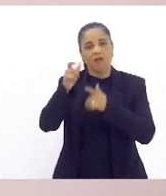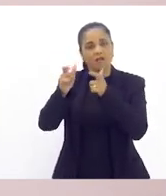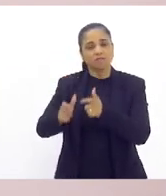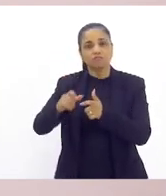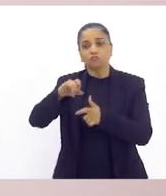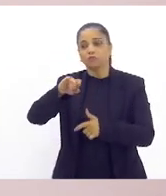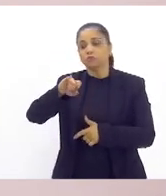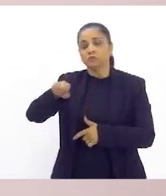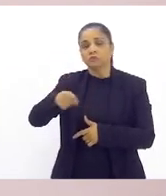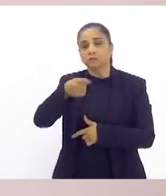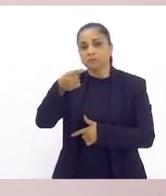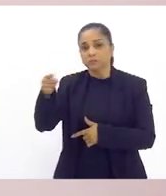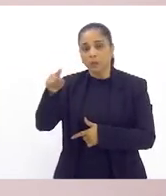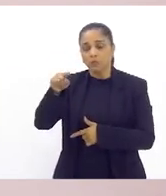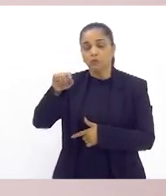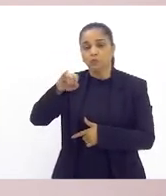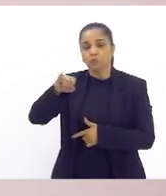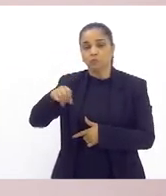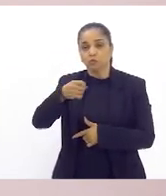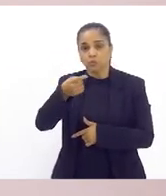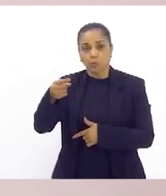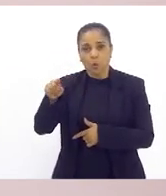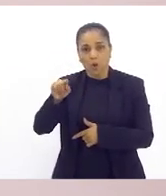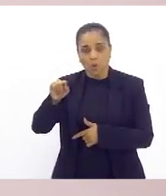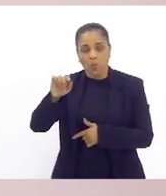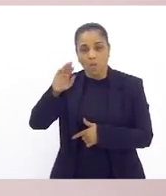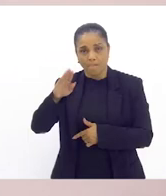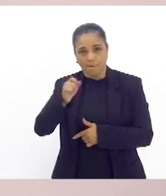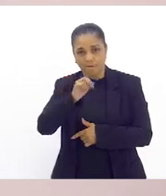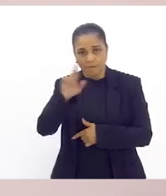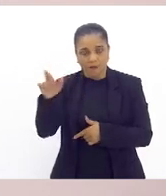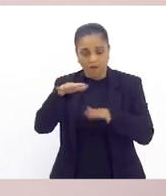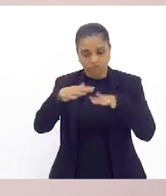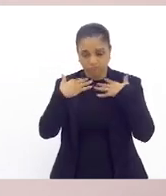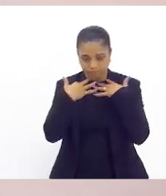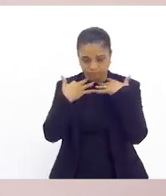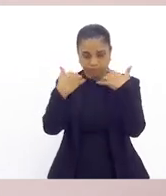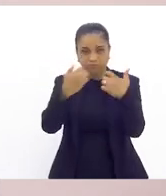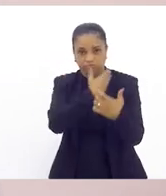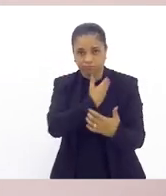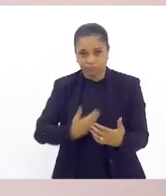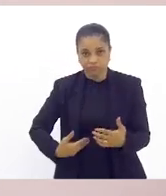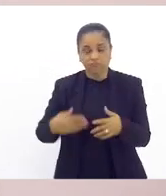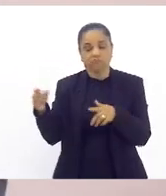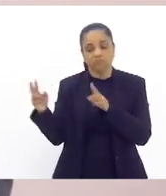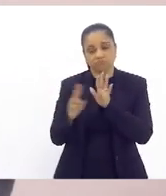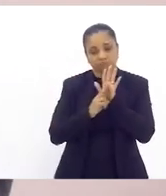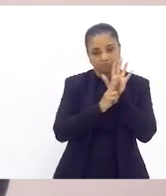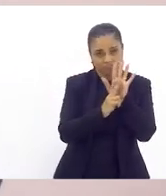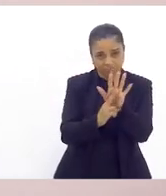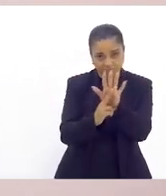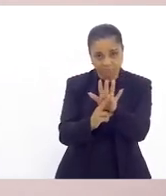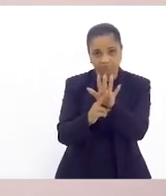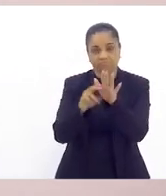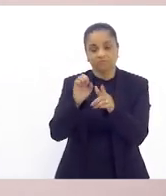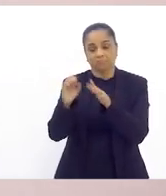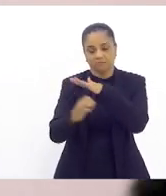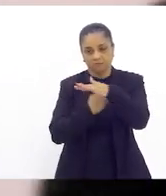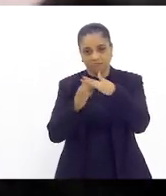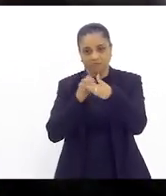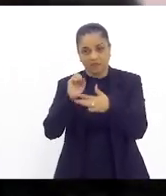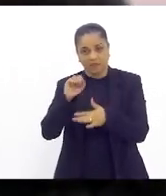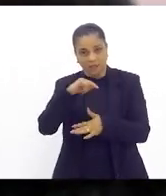em julho do ano passado fizemos uma audiência pública Aonde a representante da Enio esteve presente e